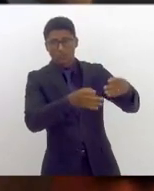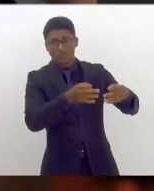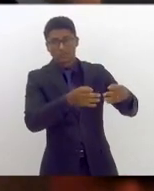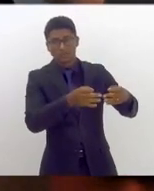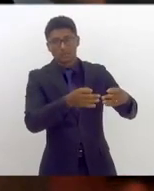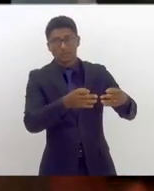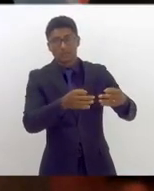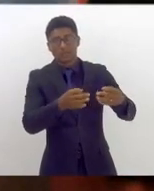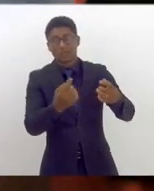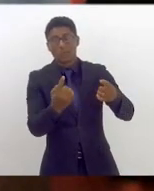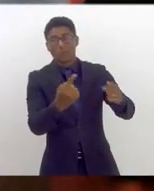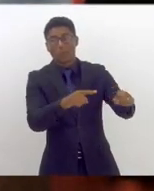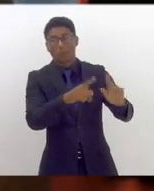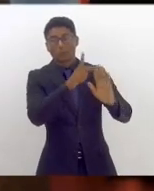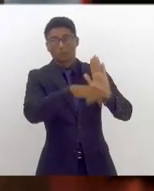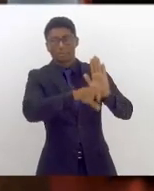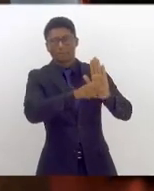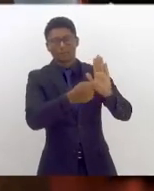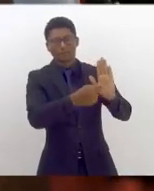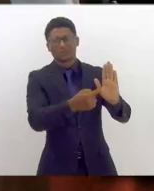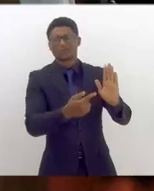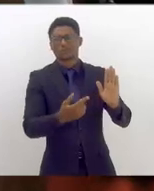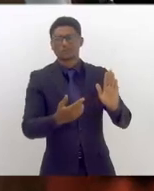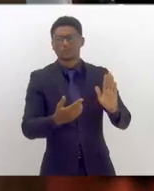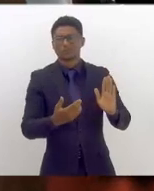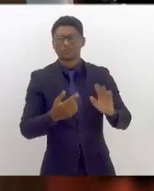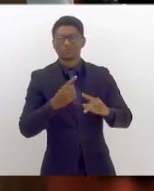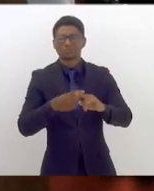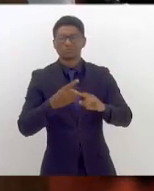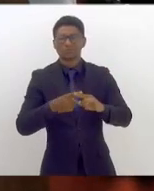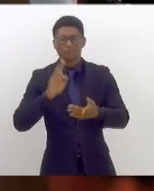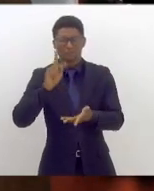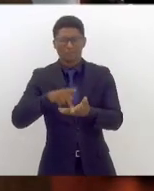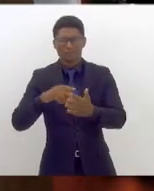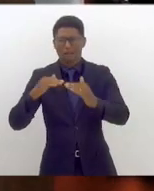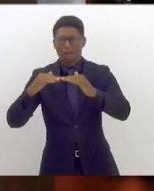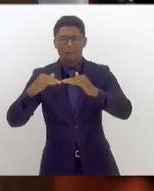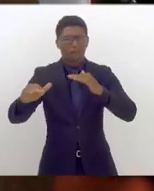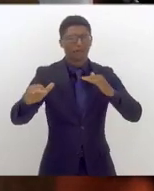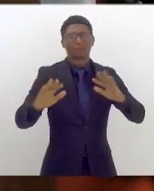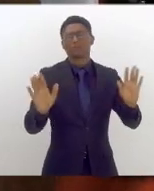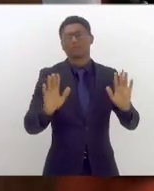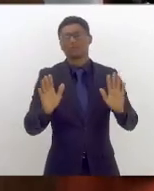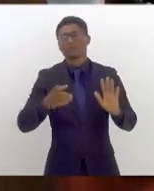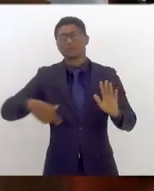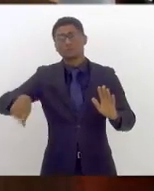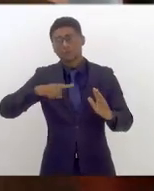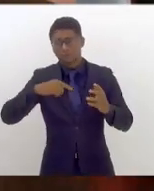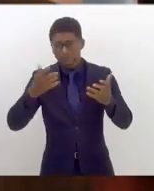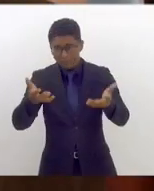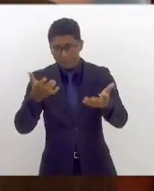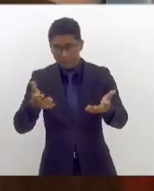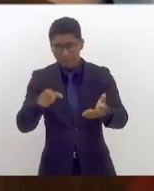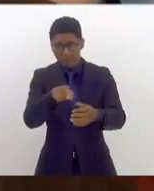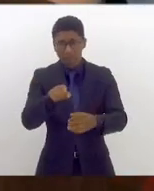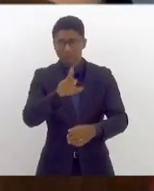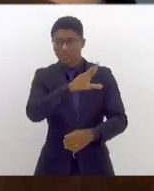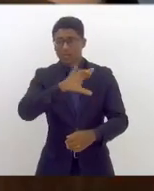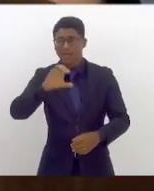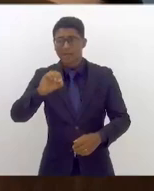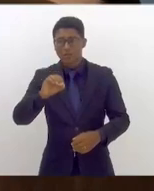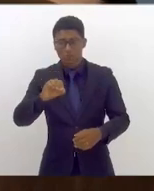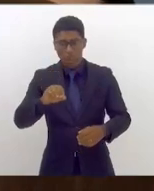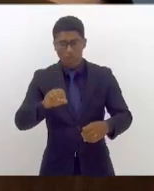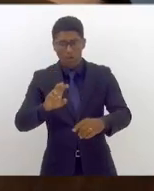acho que a gente não deveria chegar Nisso porque não há uma divergência de fato nós queremos conciliar a defesa do Rio e